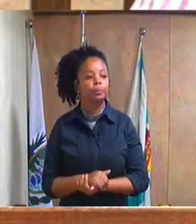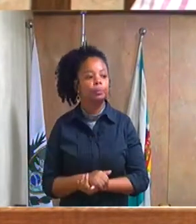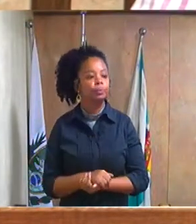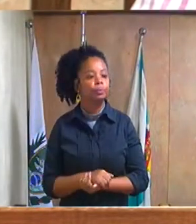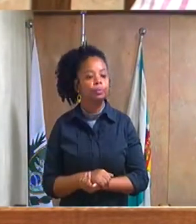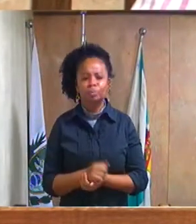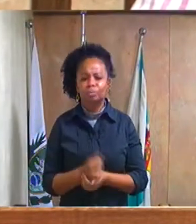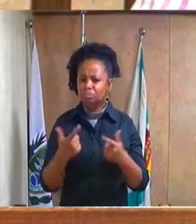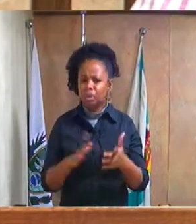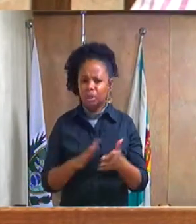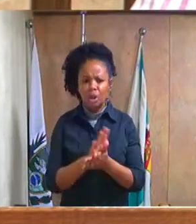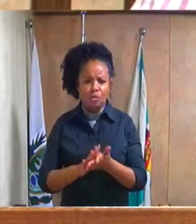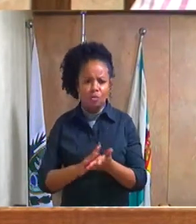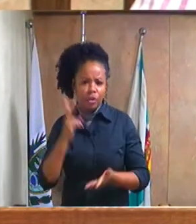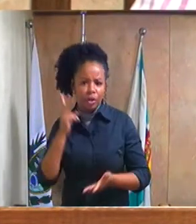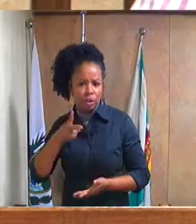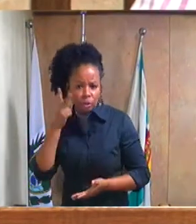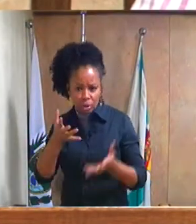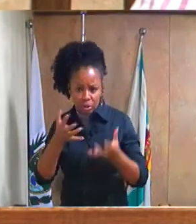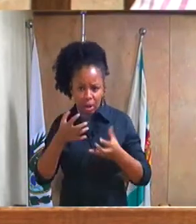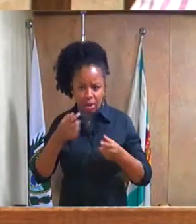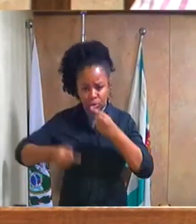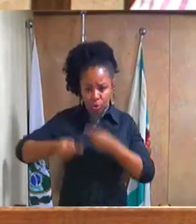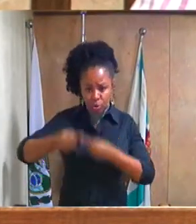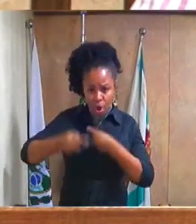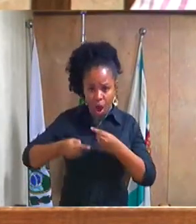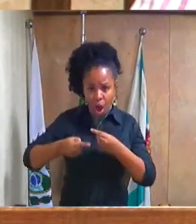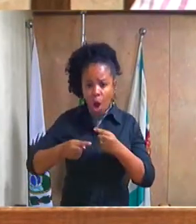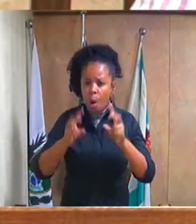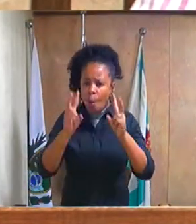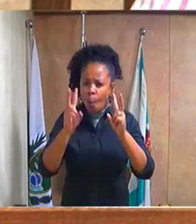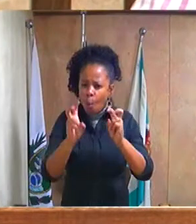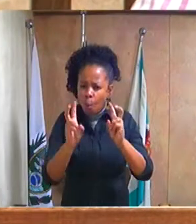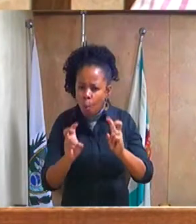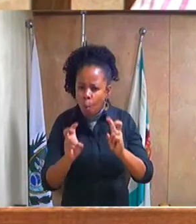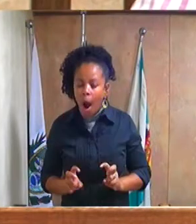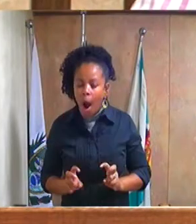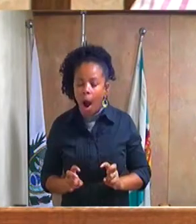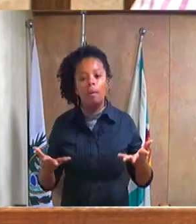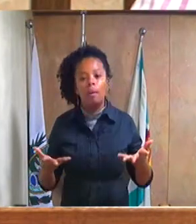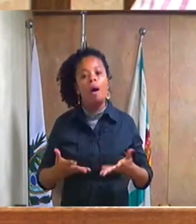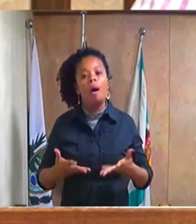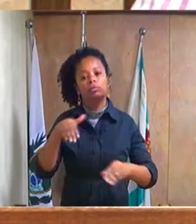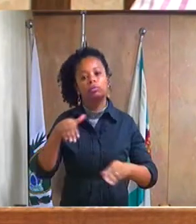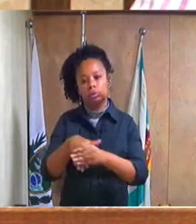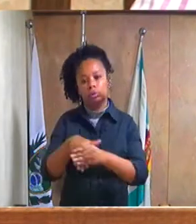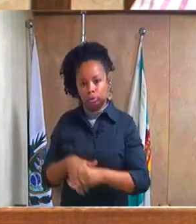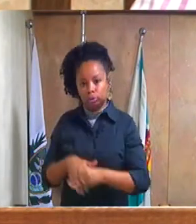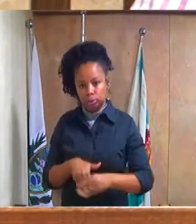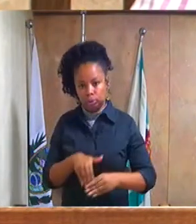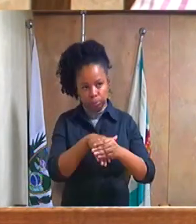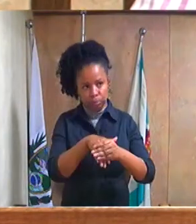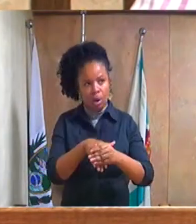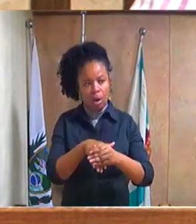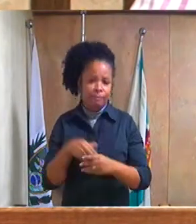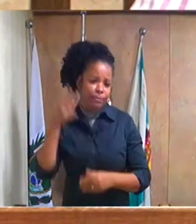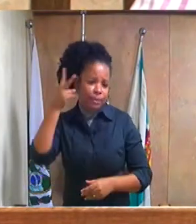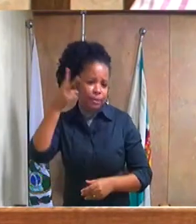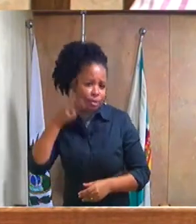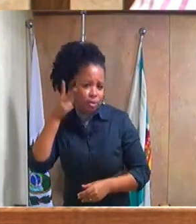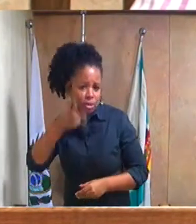Não havendo quem queira discutir, as matérias encontram-se em votação. Vereadores que aprovam,